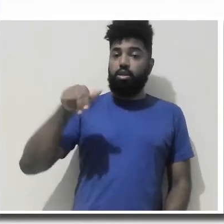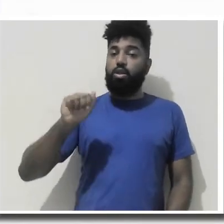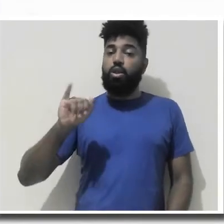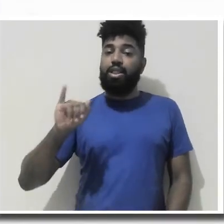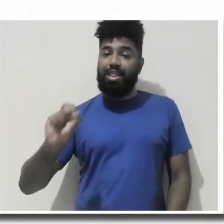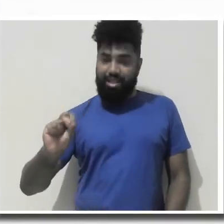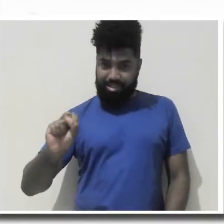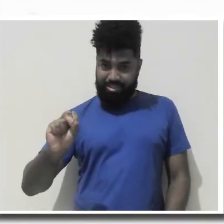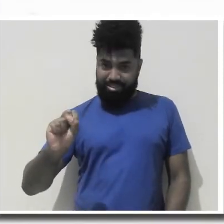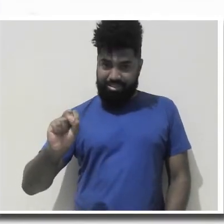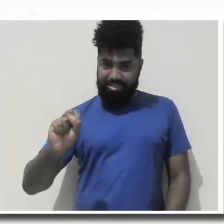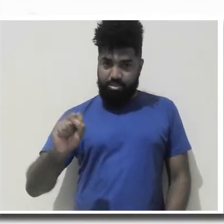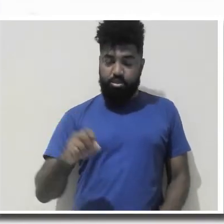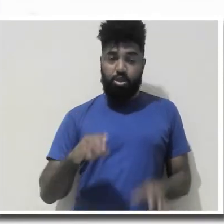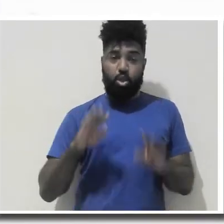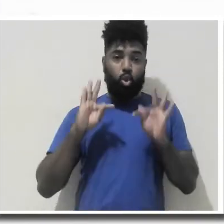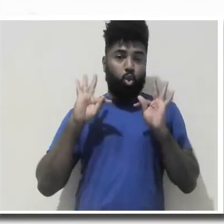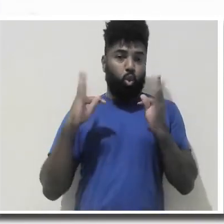todos